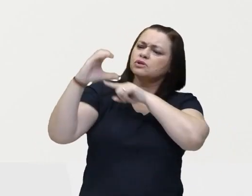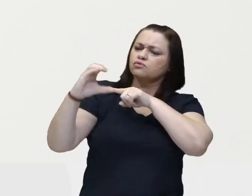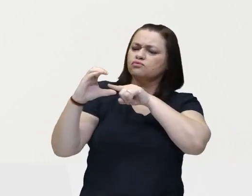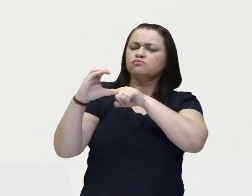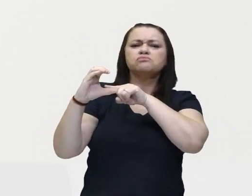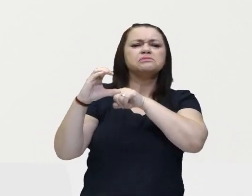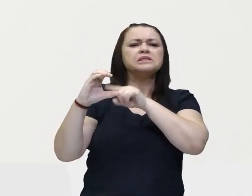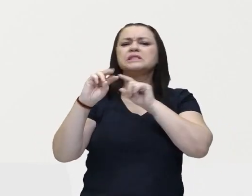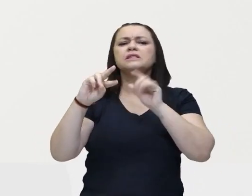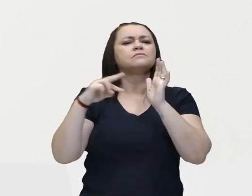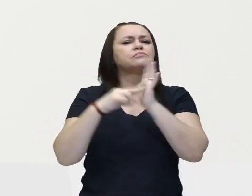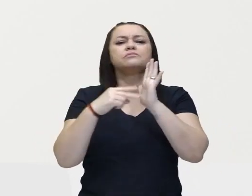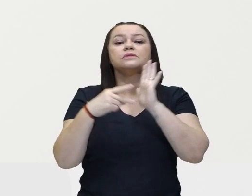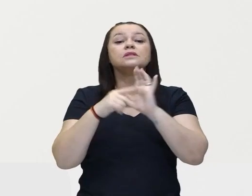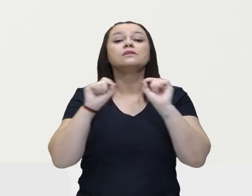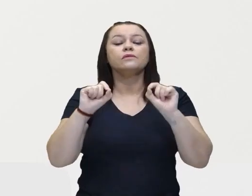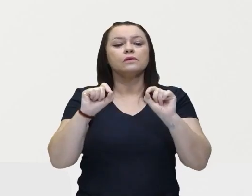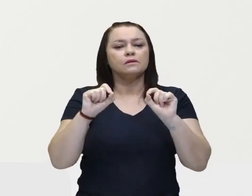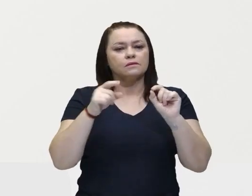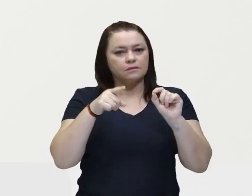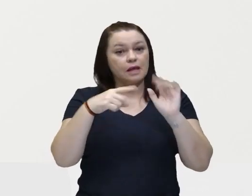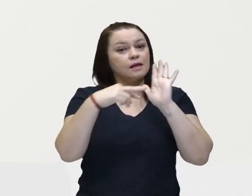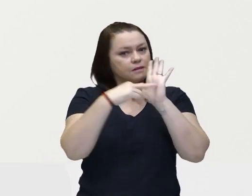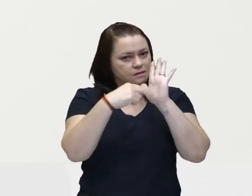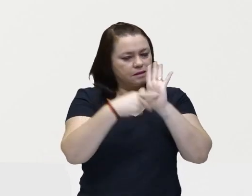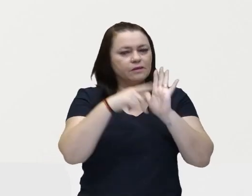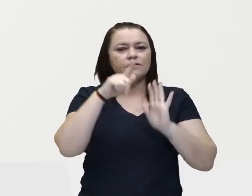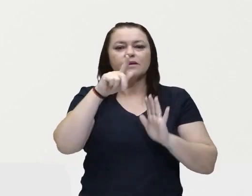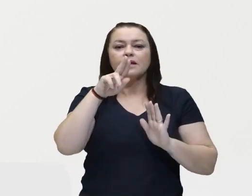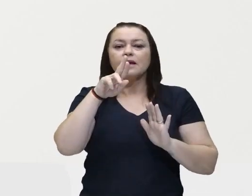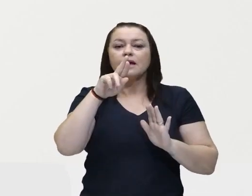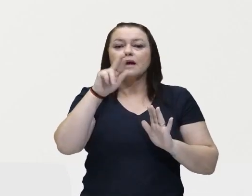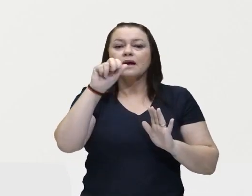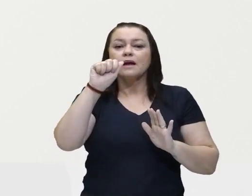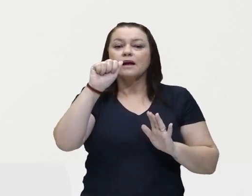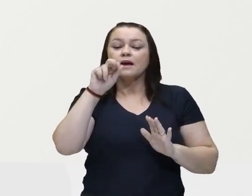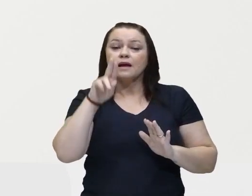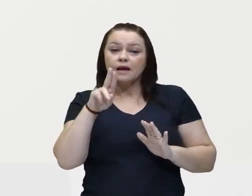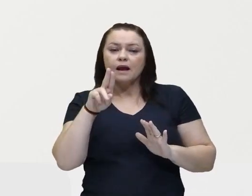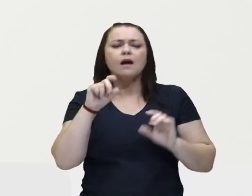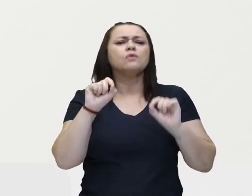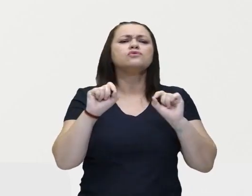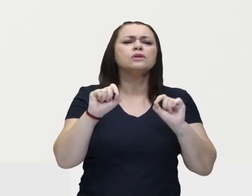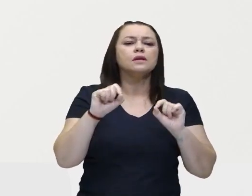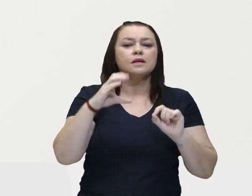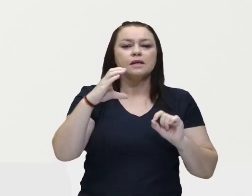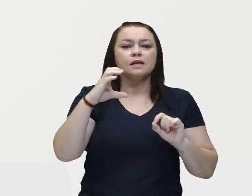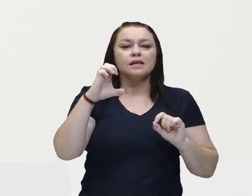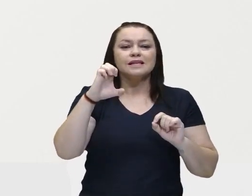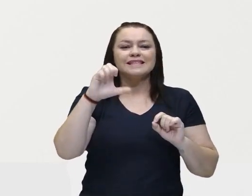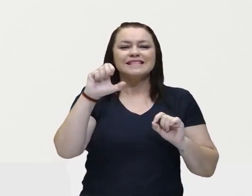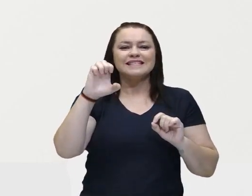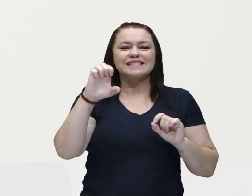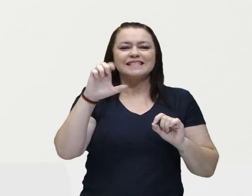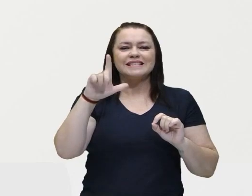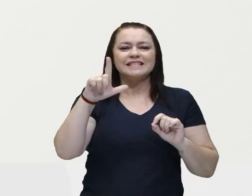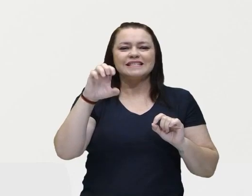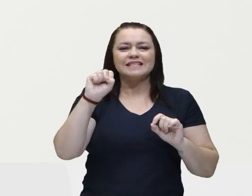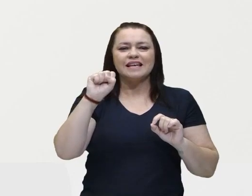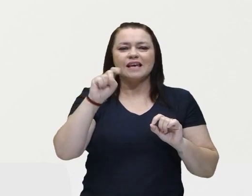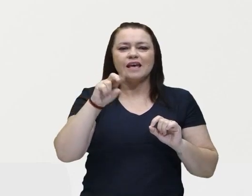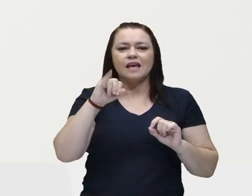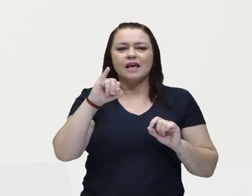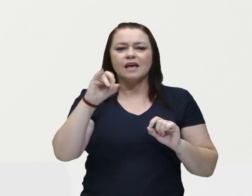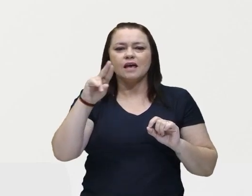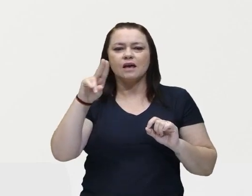dizer assim, ela indica graus. Mas grau de quê, professor? Graus Celsius. Esse símbolo significa